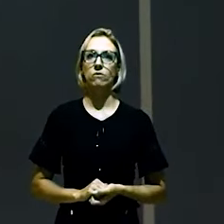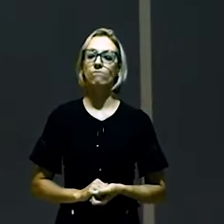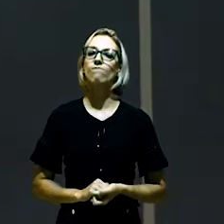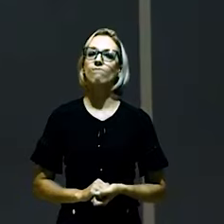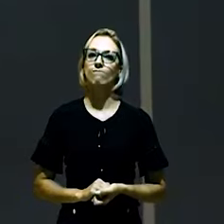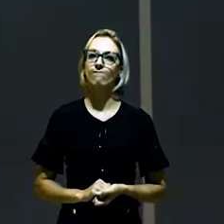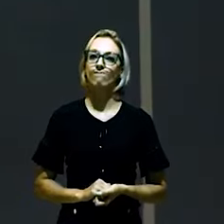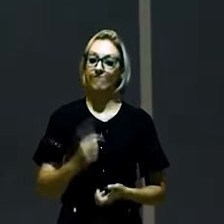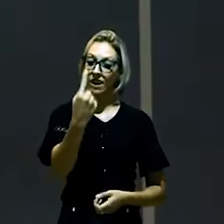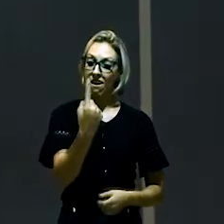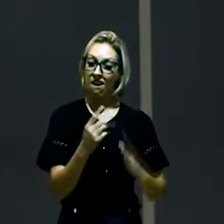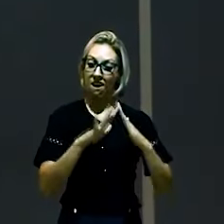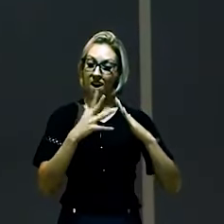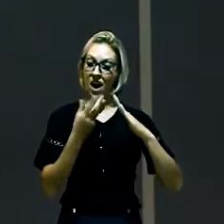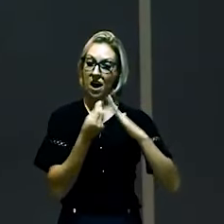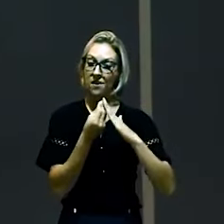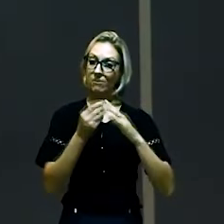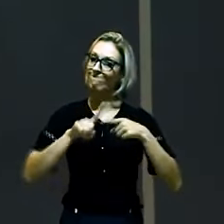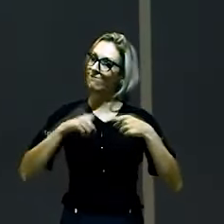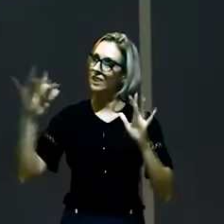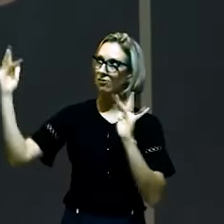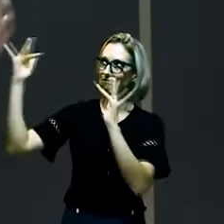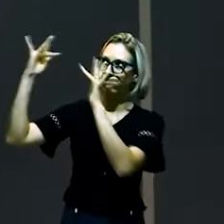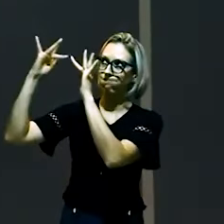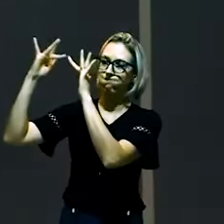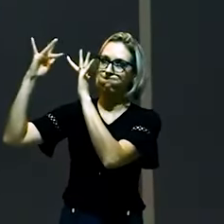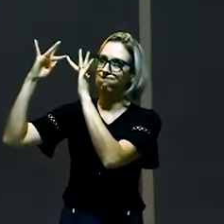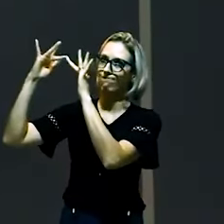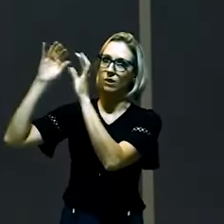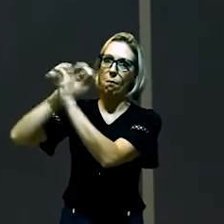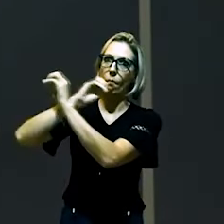Está aqui, mas não conseguiu se conectar. Isso é possível.